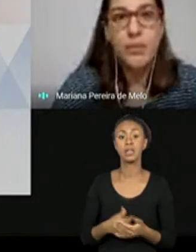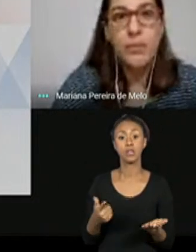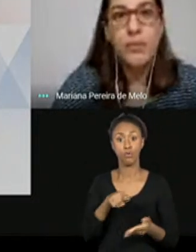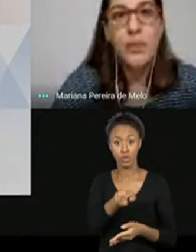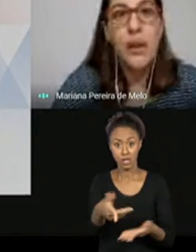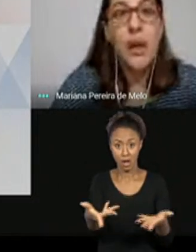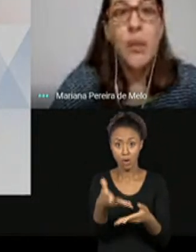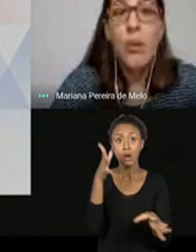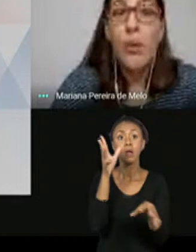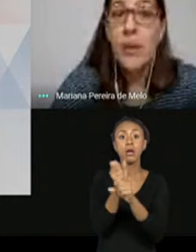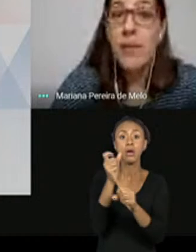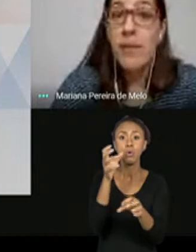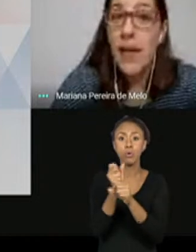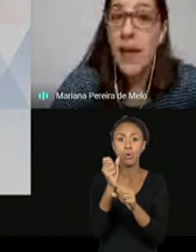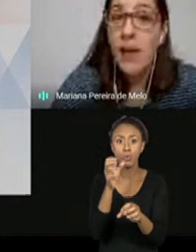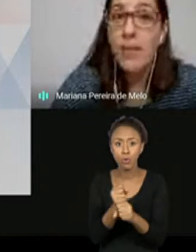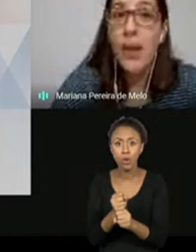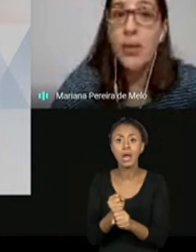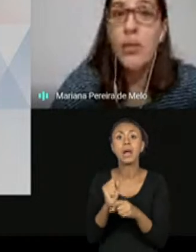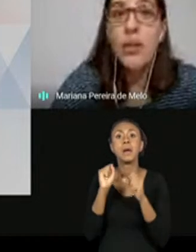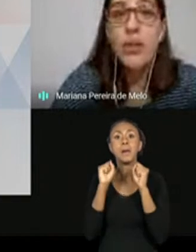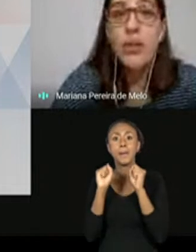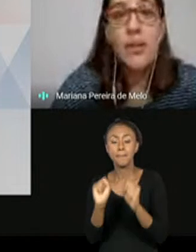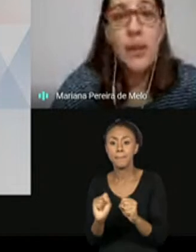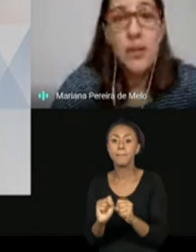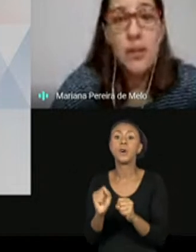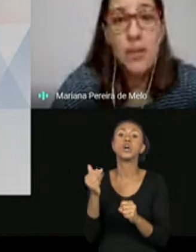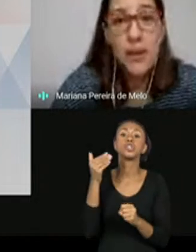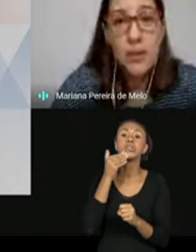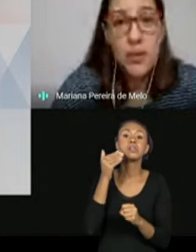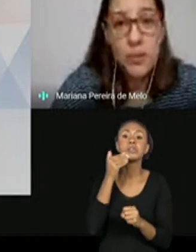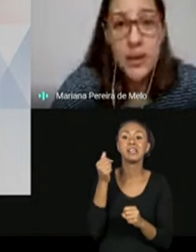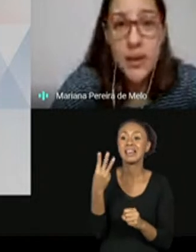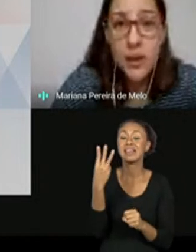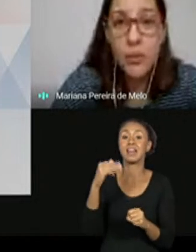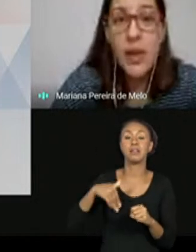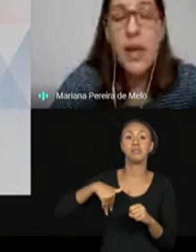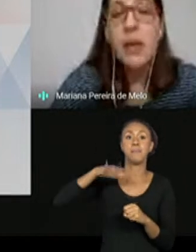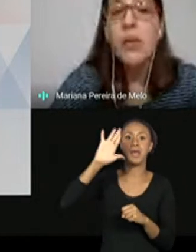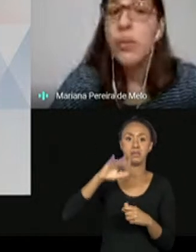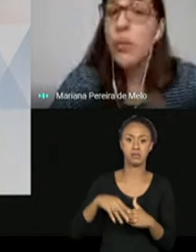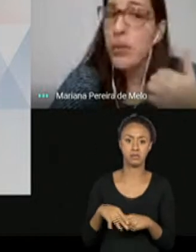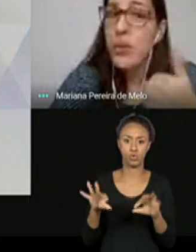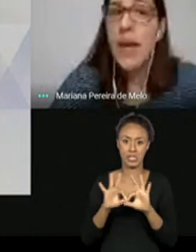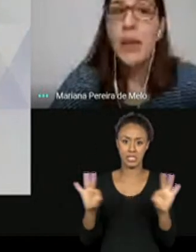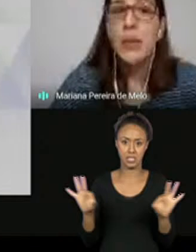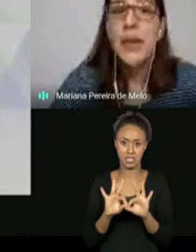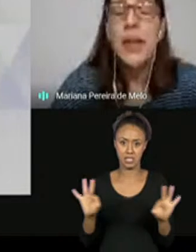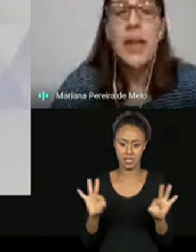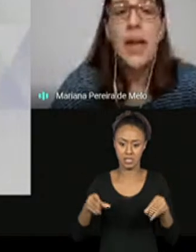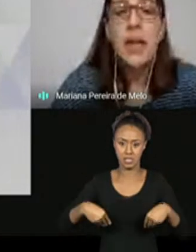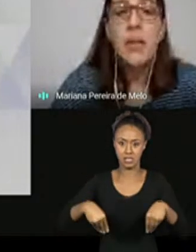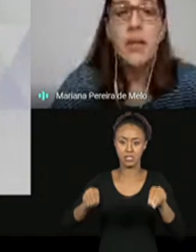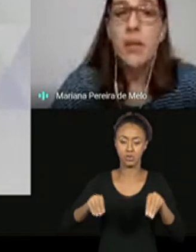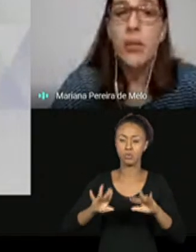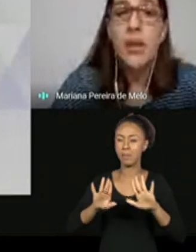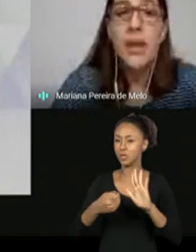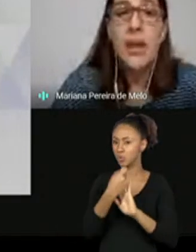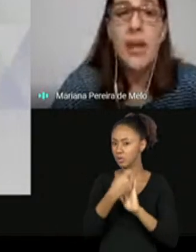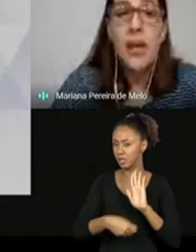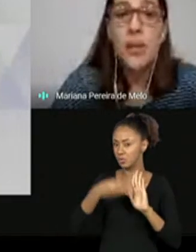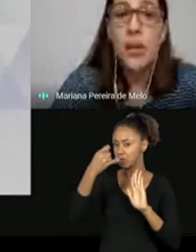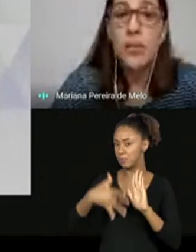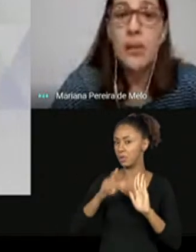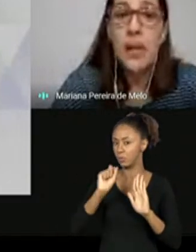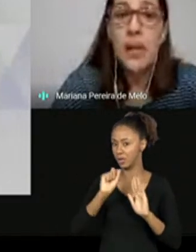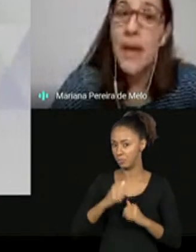tecido. Bom, a minha variável é número de defeitos no tecido. Do enunciado ali, ele me